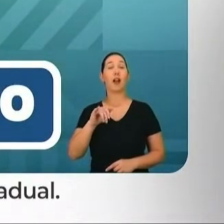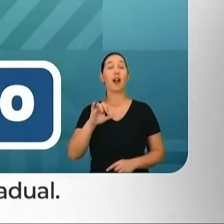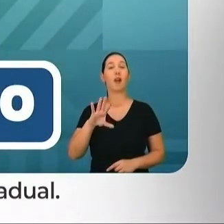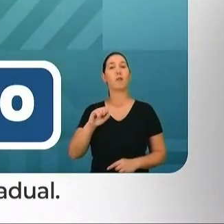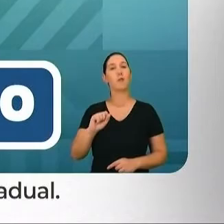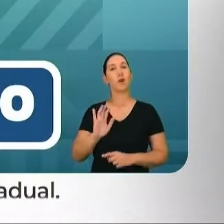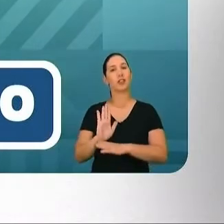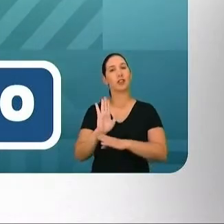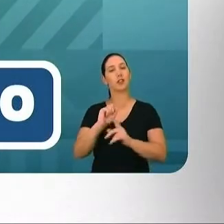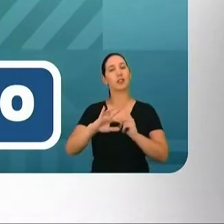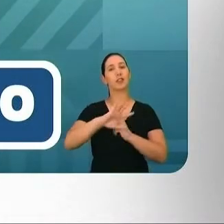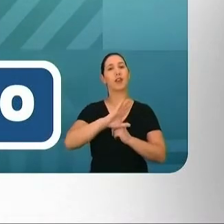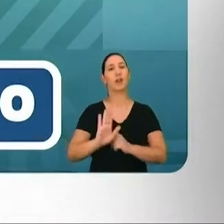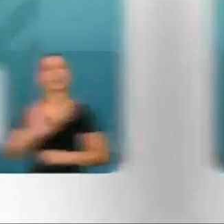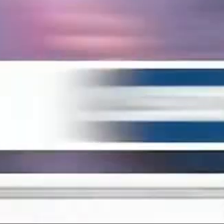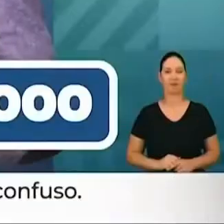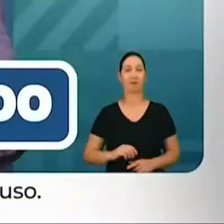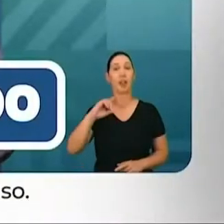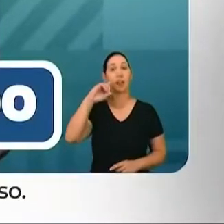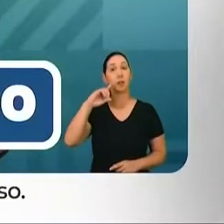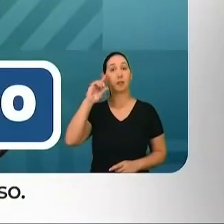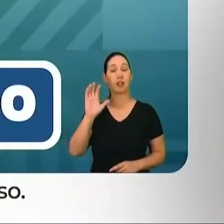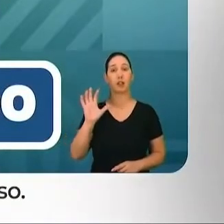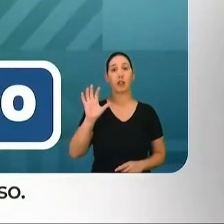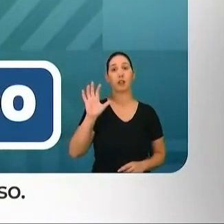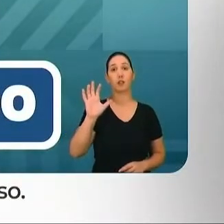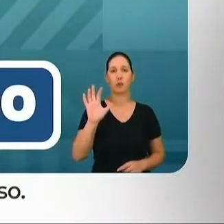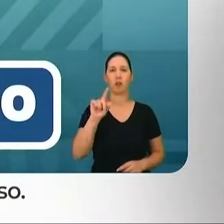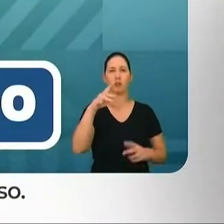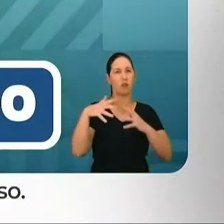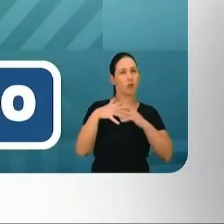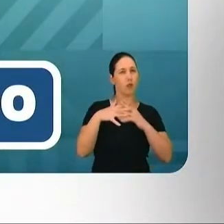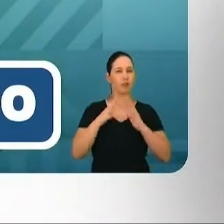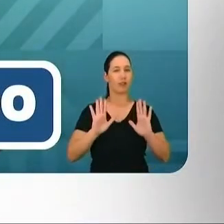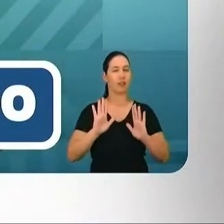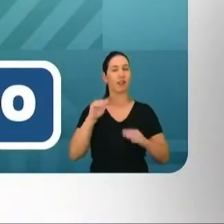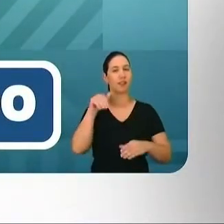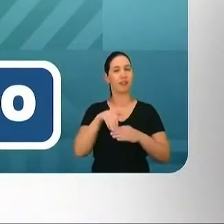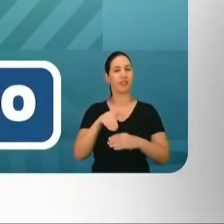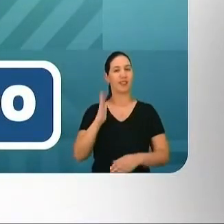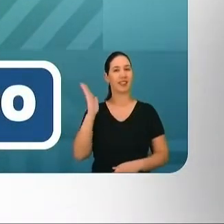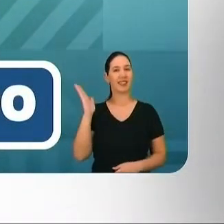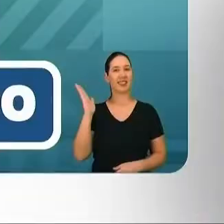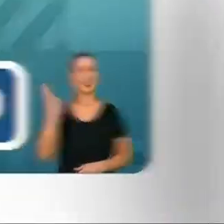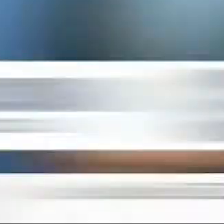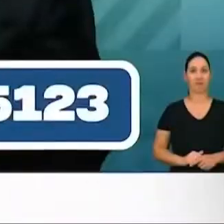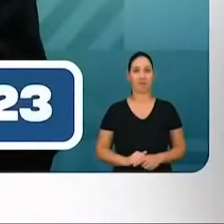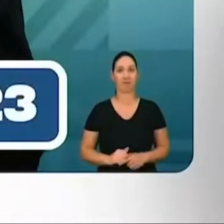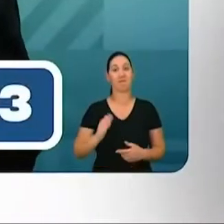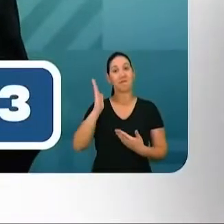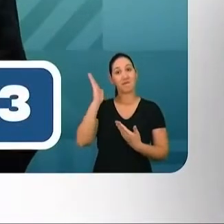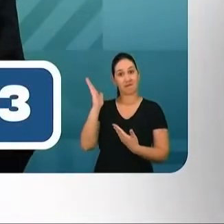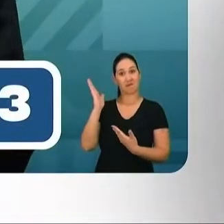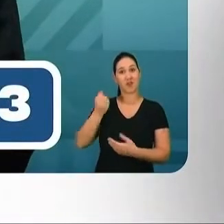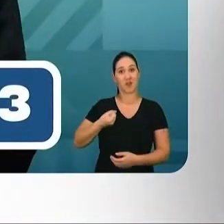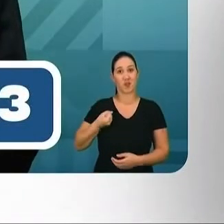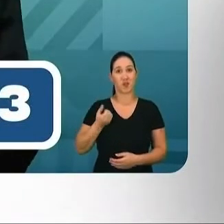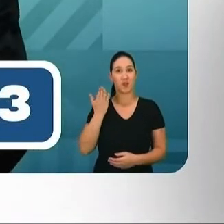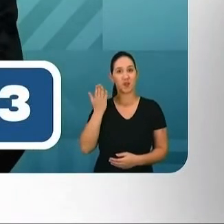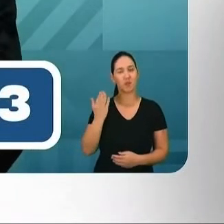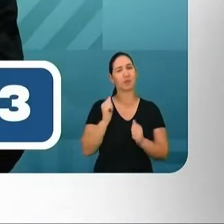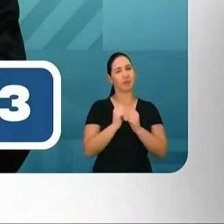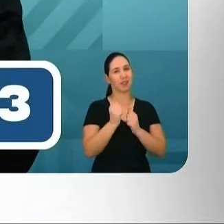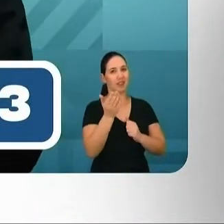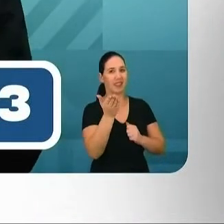candidata a deputado estadual. Vote 15500. Para deputado estadual, não fique confuso, vote Jorge Caruso 15000. Léo Oliveira